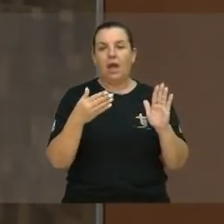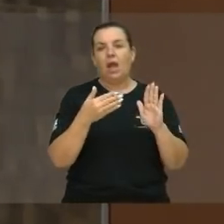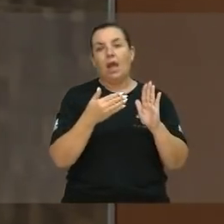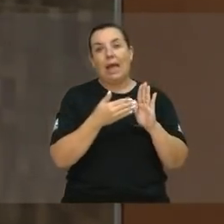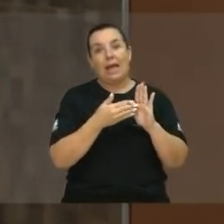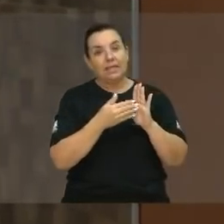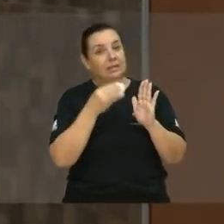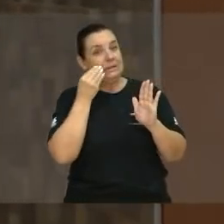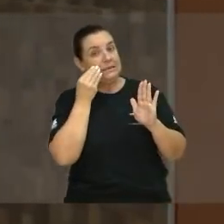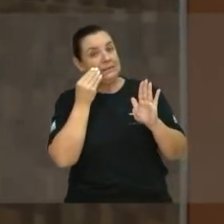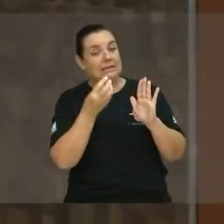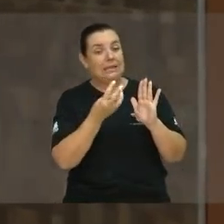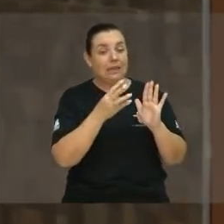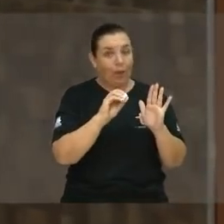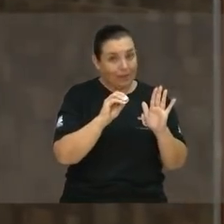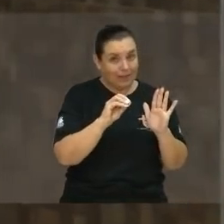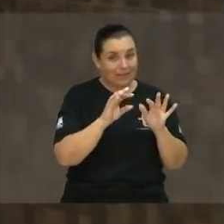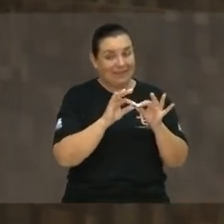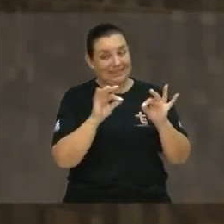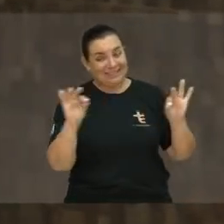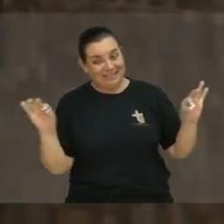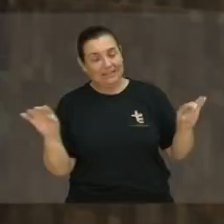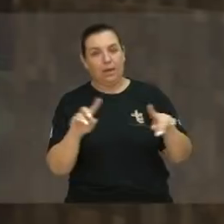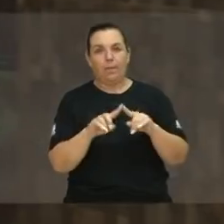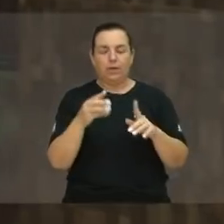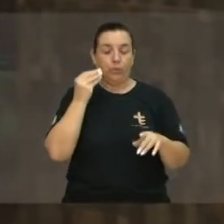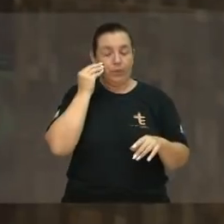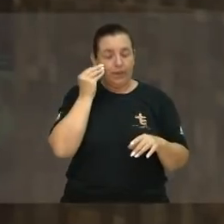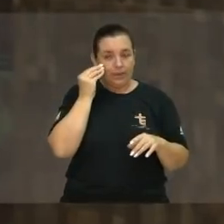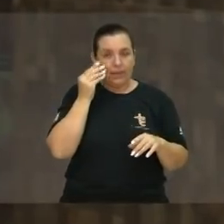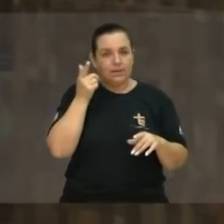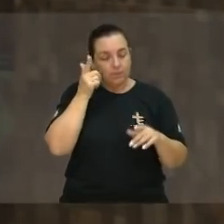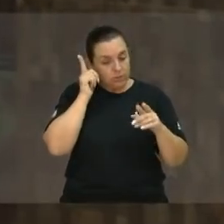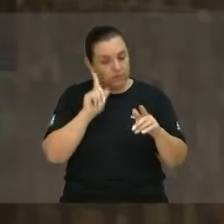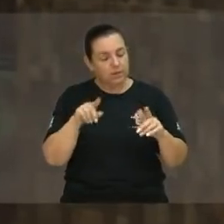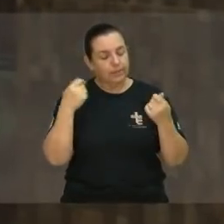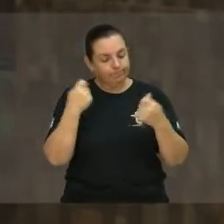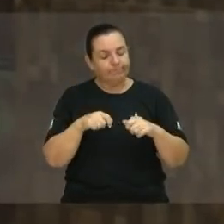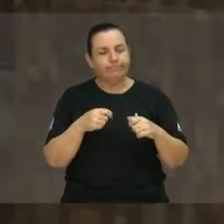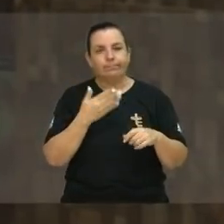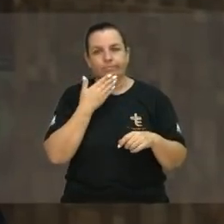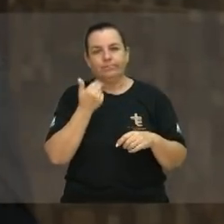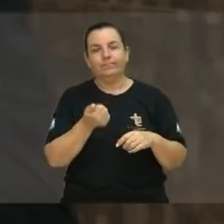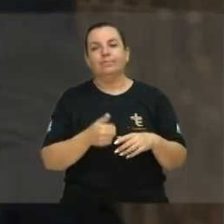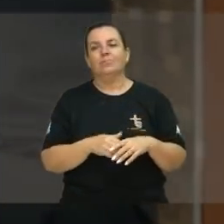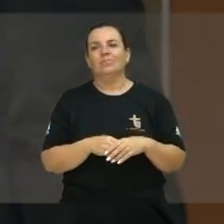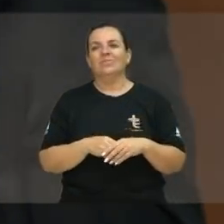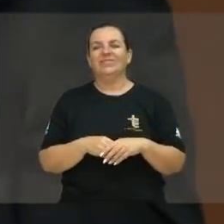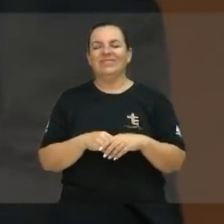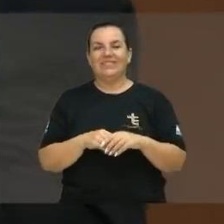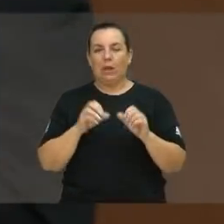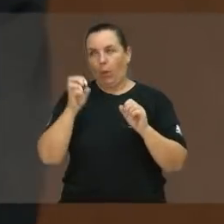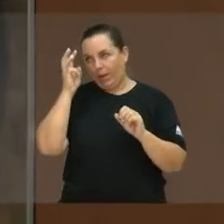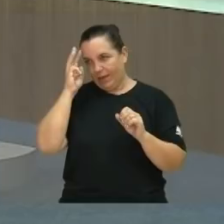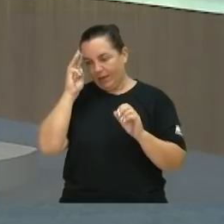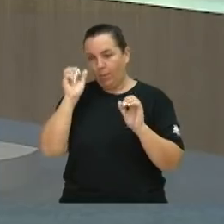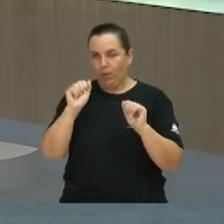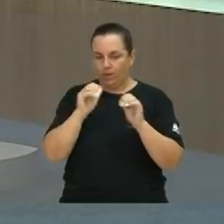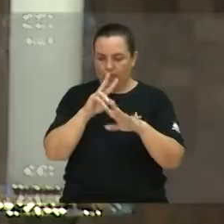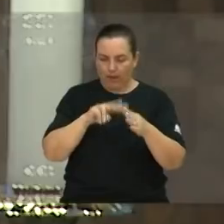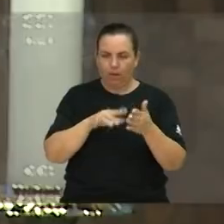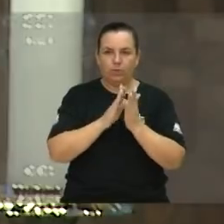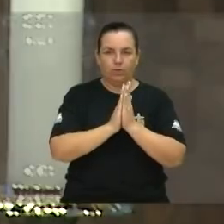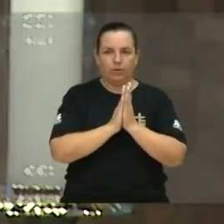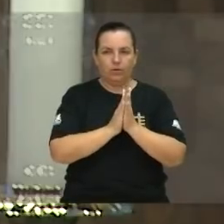30 é um pouco extenso mas se possível chegaremos lá william você está